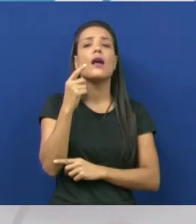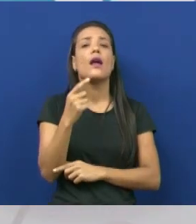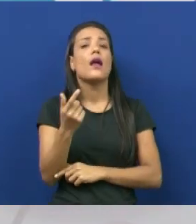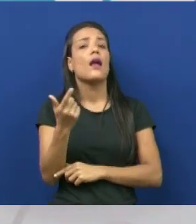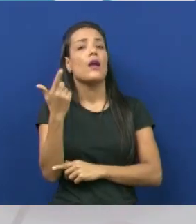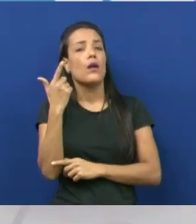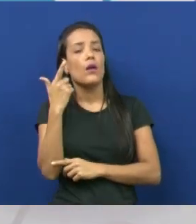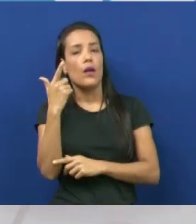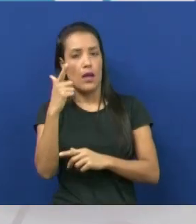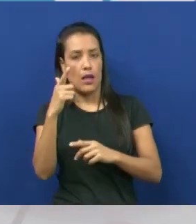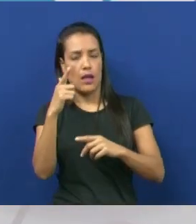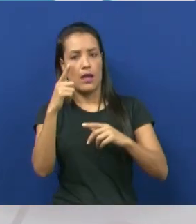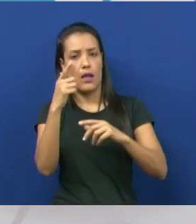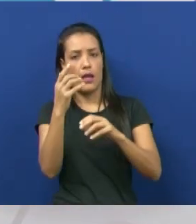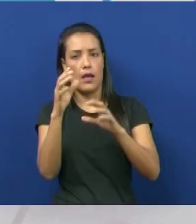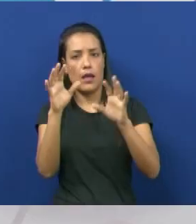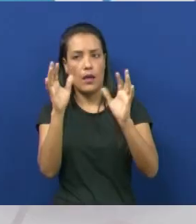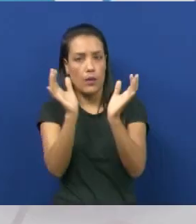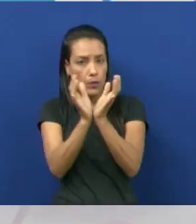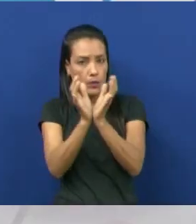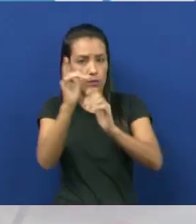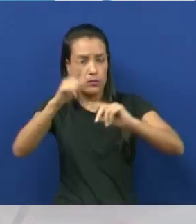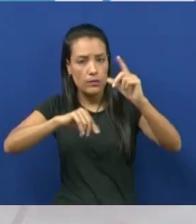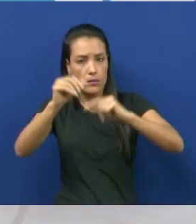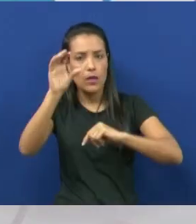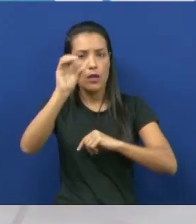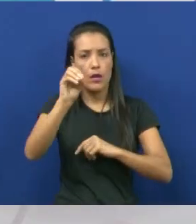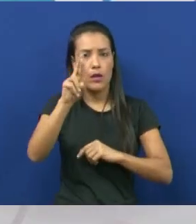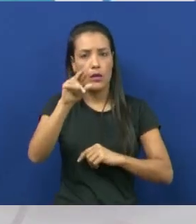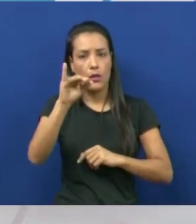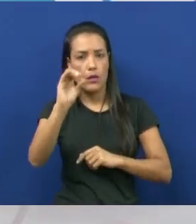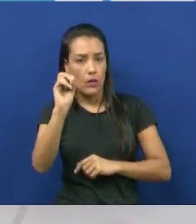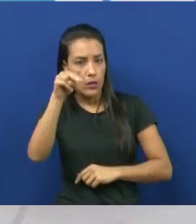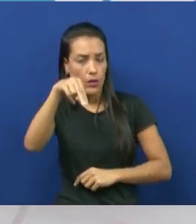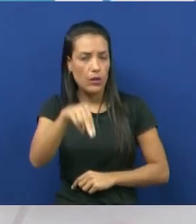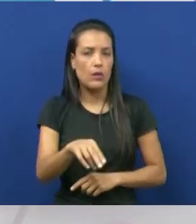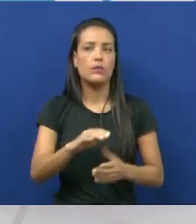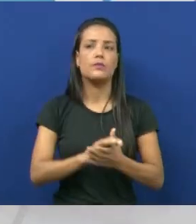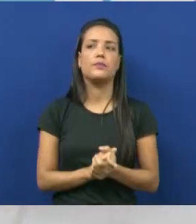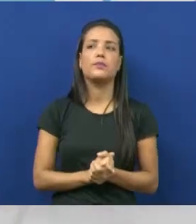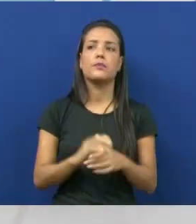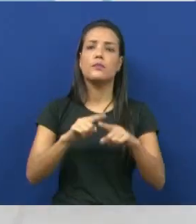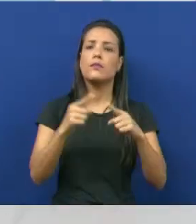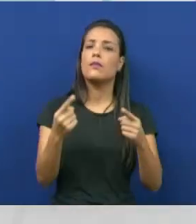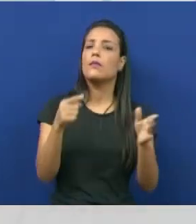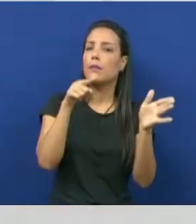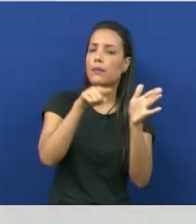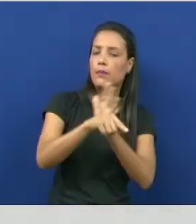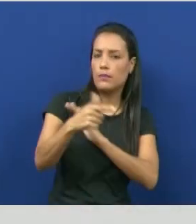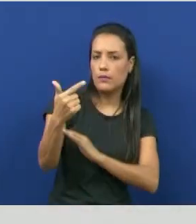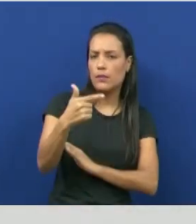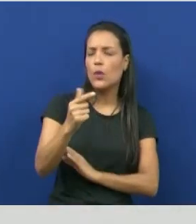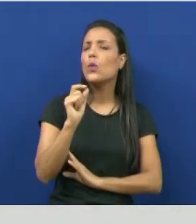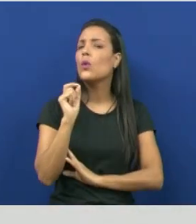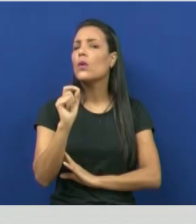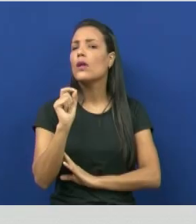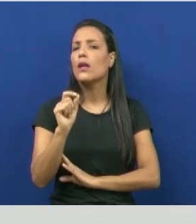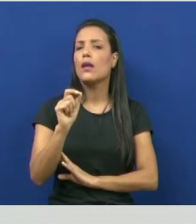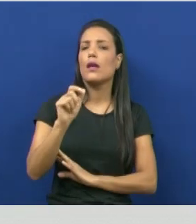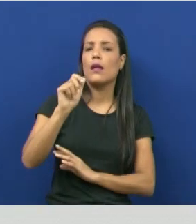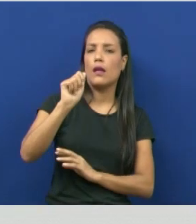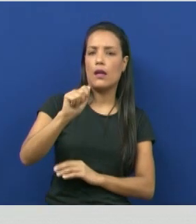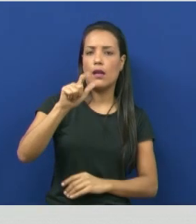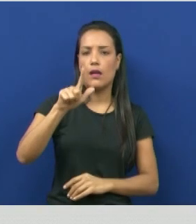Órion. Já a segunda pergunta nos diz o seguinte: o que é uma luneta? Como eu falei para vocês,